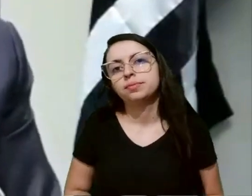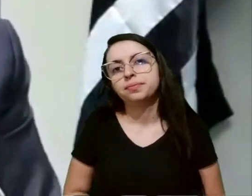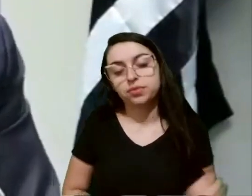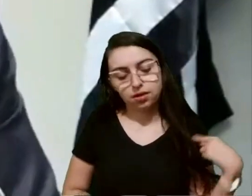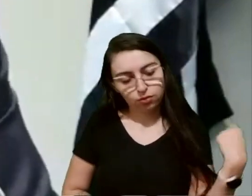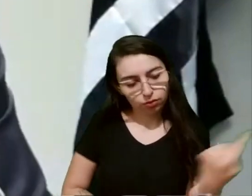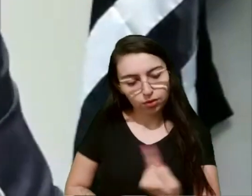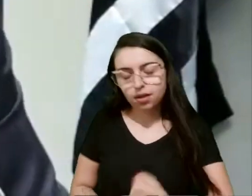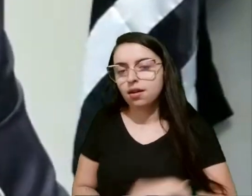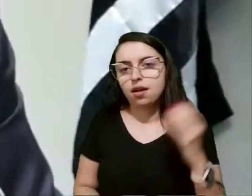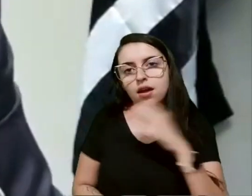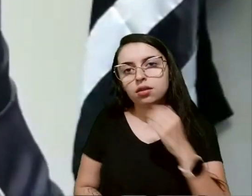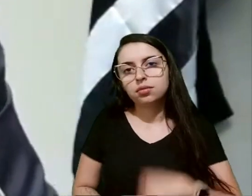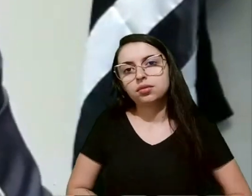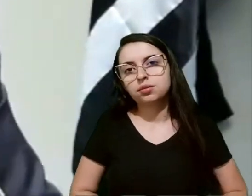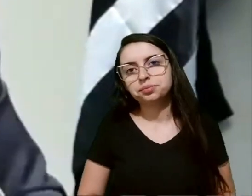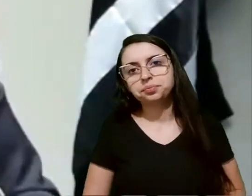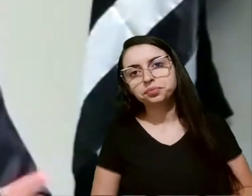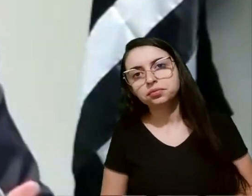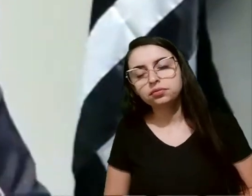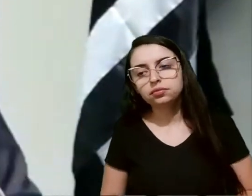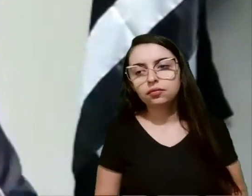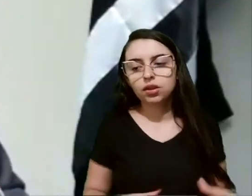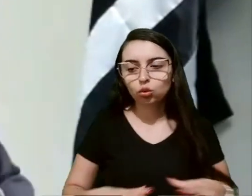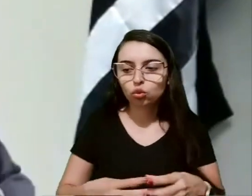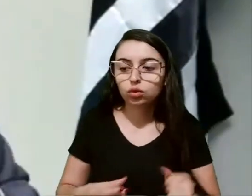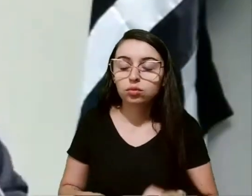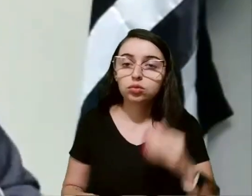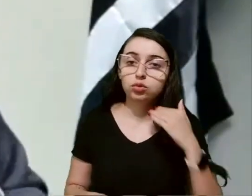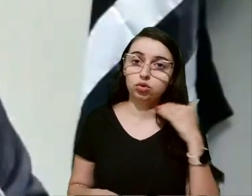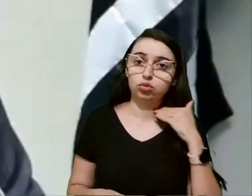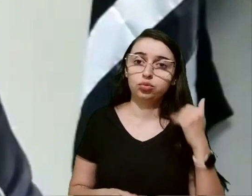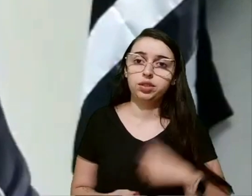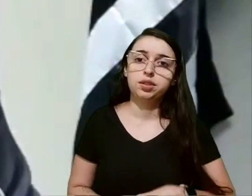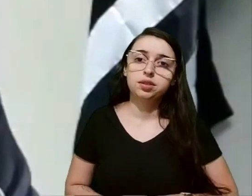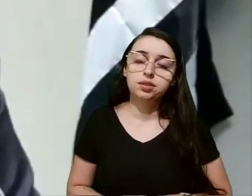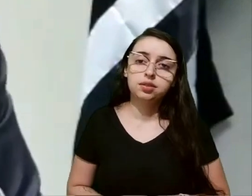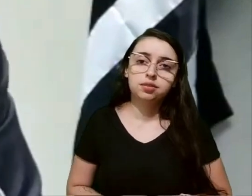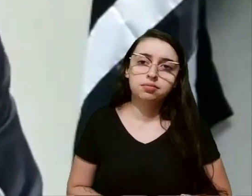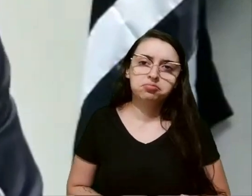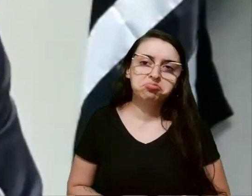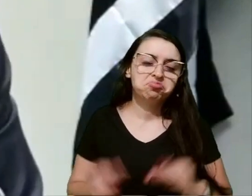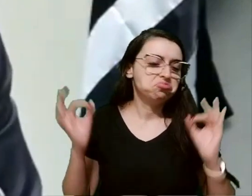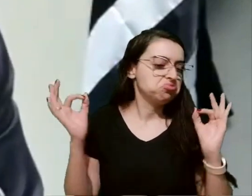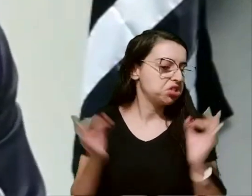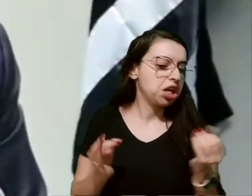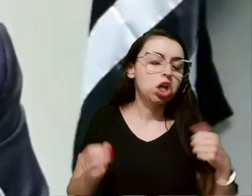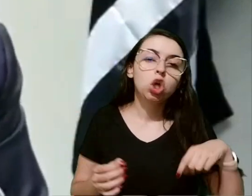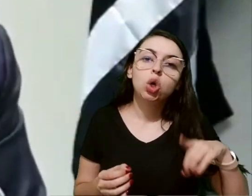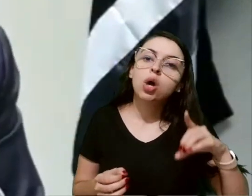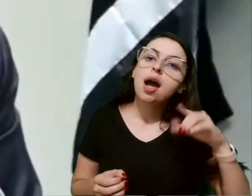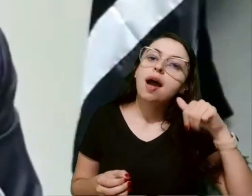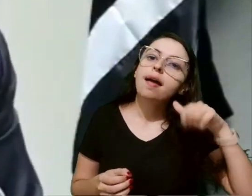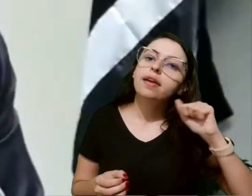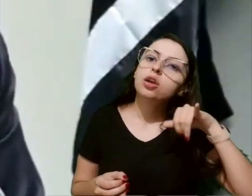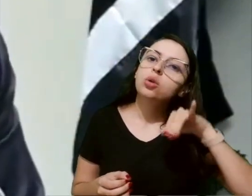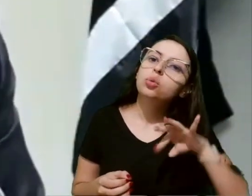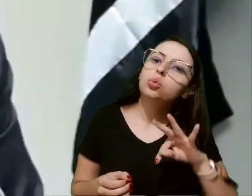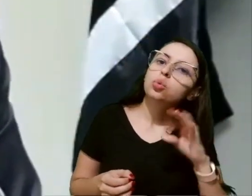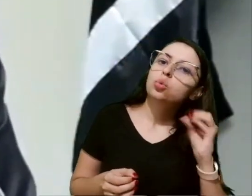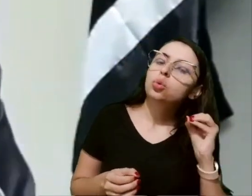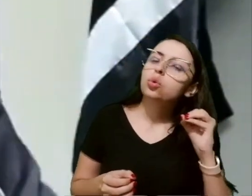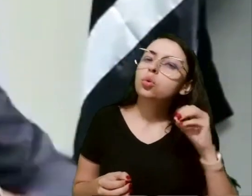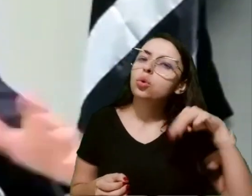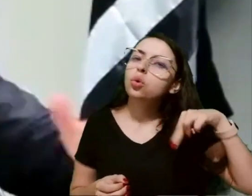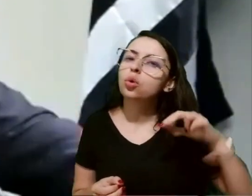Daí eu fui, né, imediatamente, cheguei lá, ele estava com um grupo de juízes preparadíssimos, doutor Ayrton, Renata Mota,